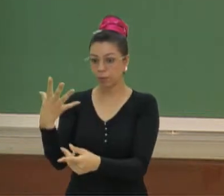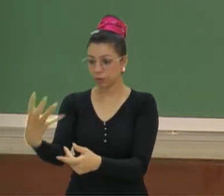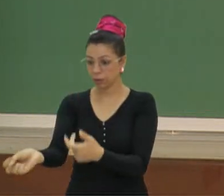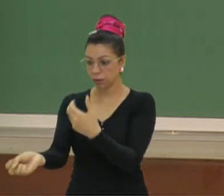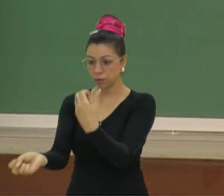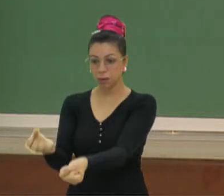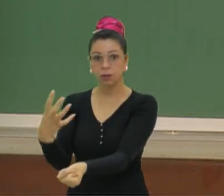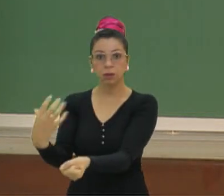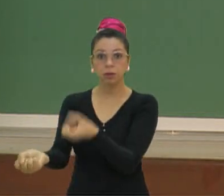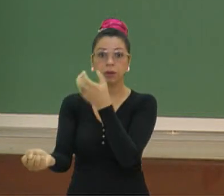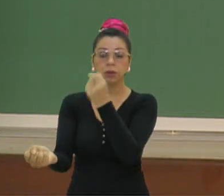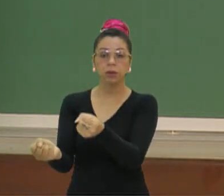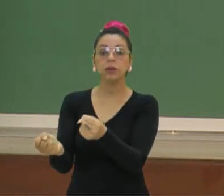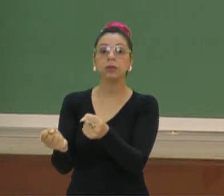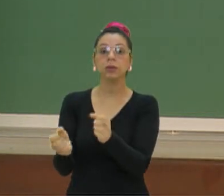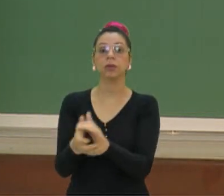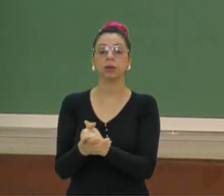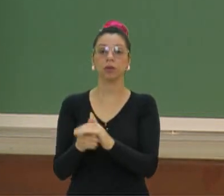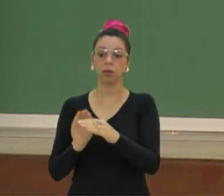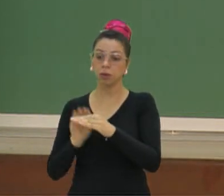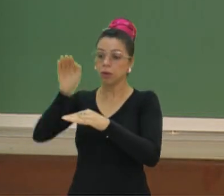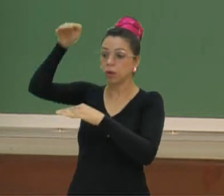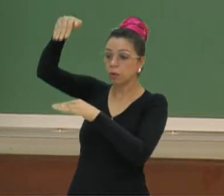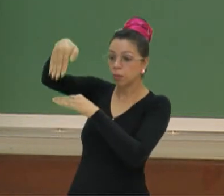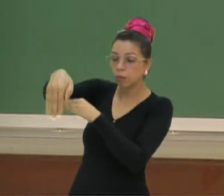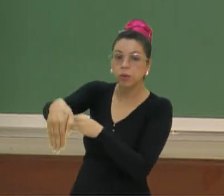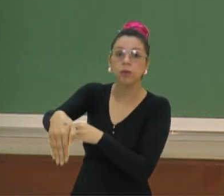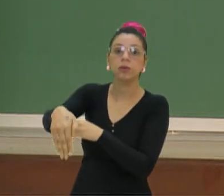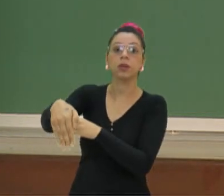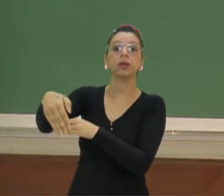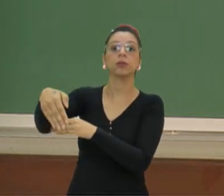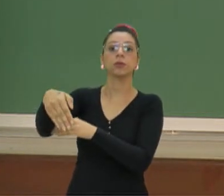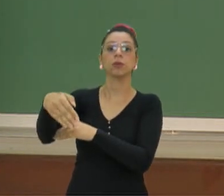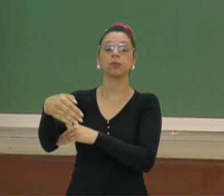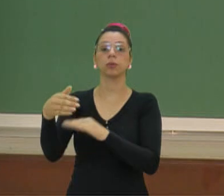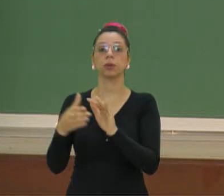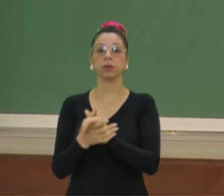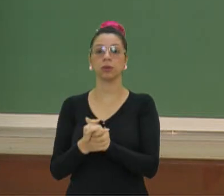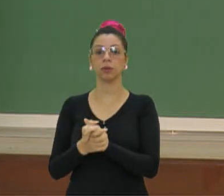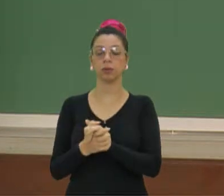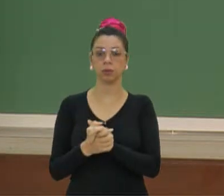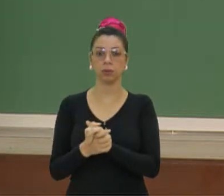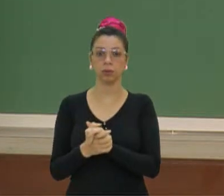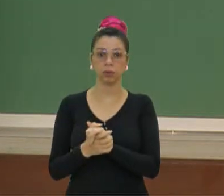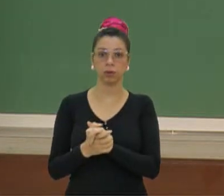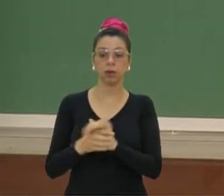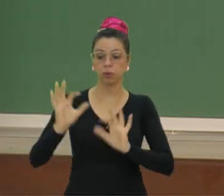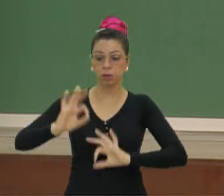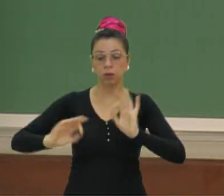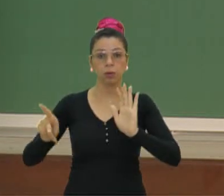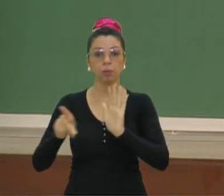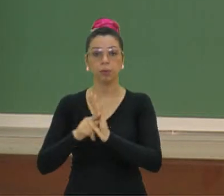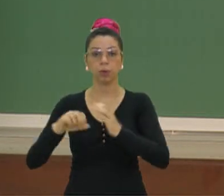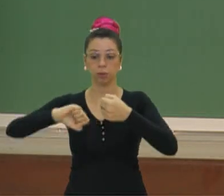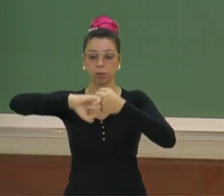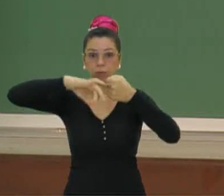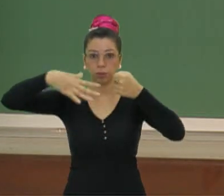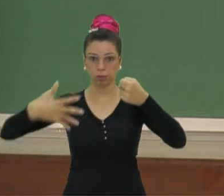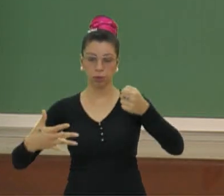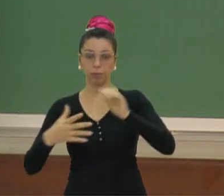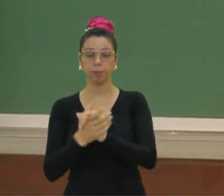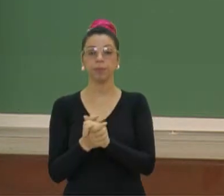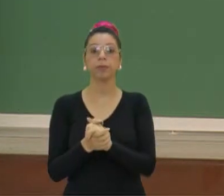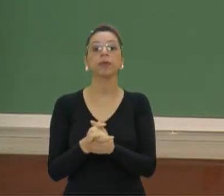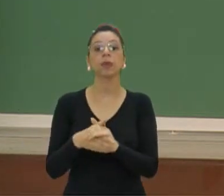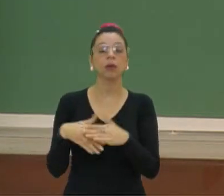um pulo que o governante dá sobre as instituições democráticas. Nós vivemos no Brasil e era assim uma